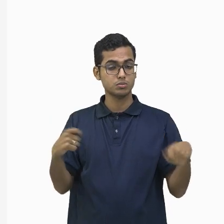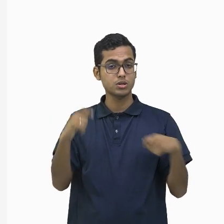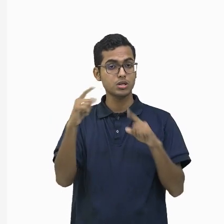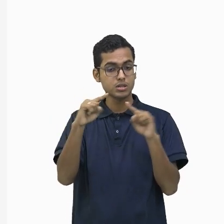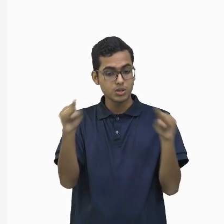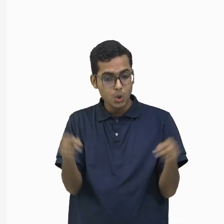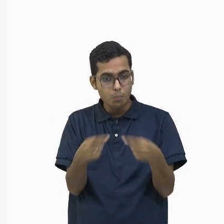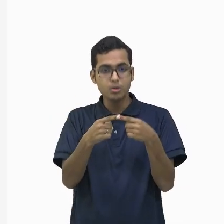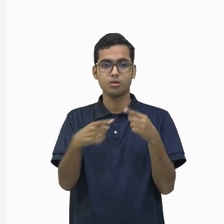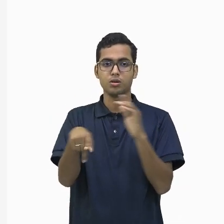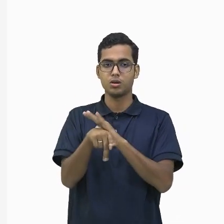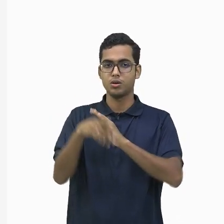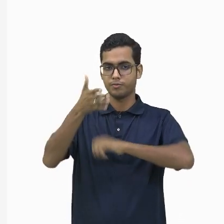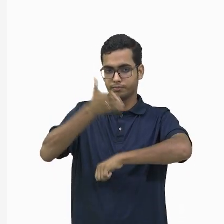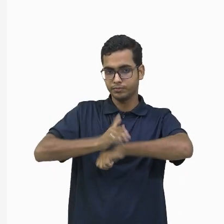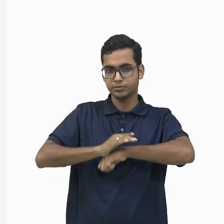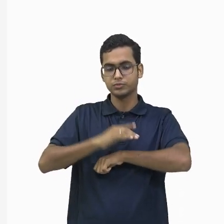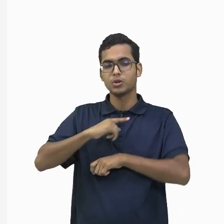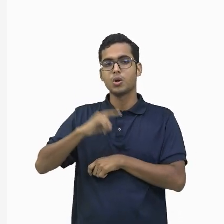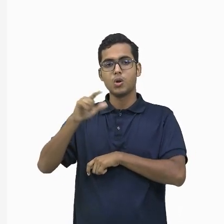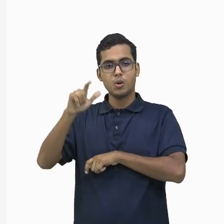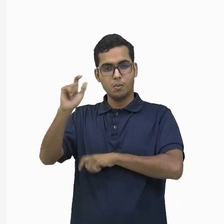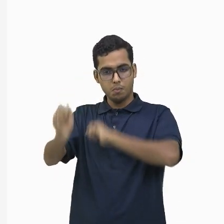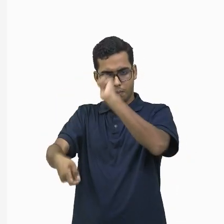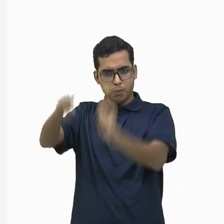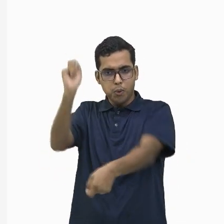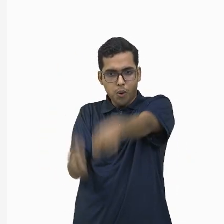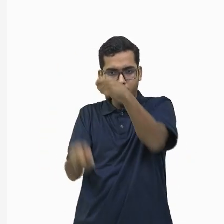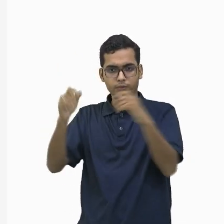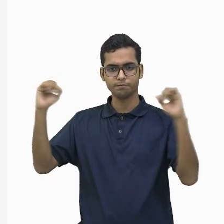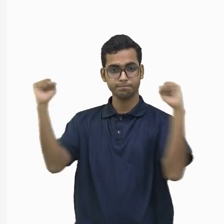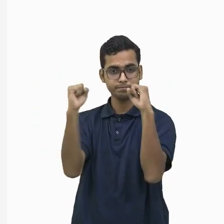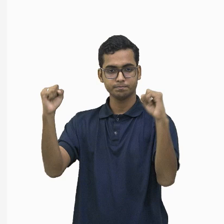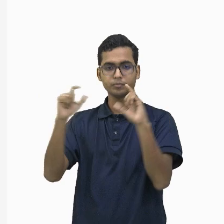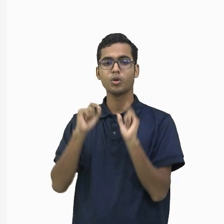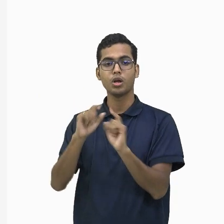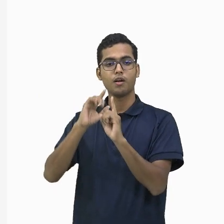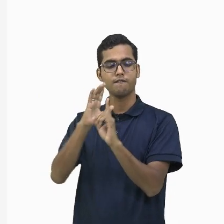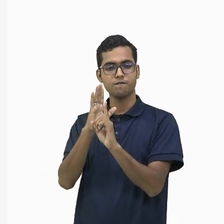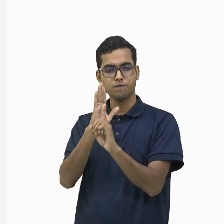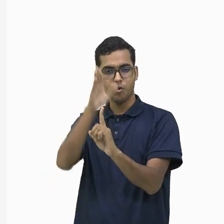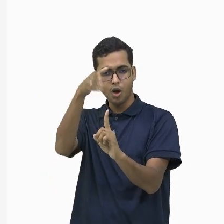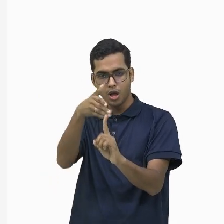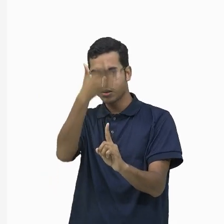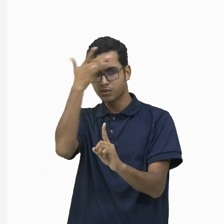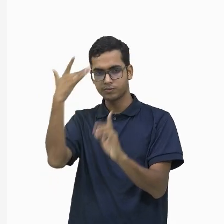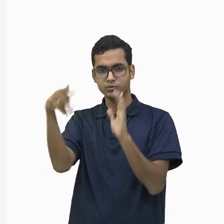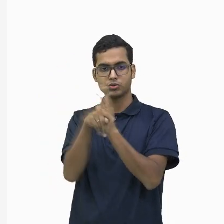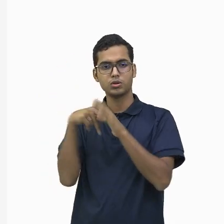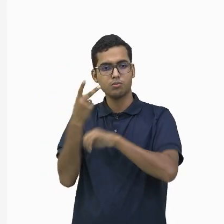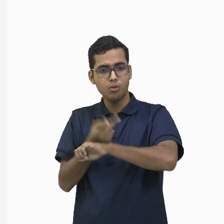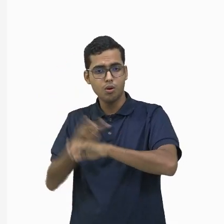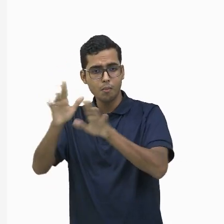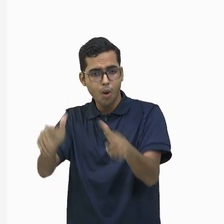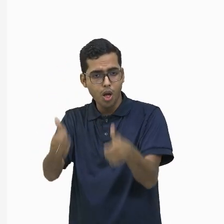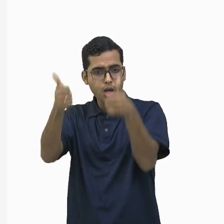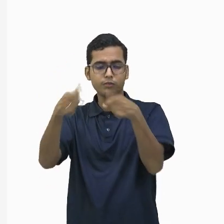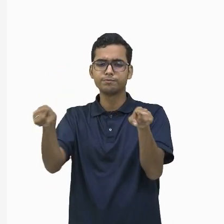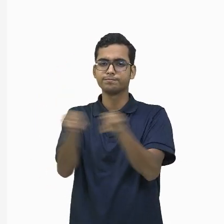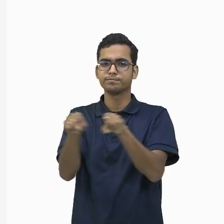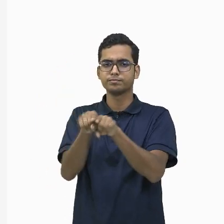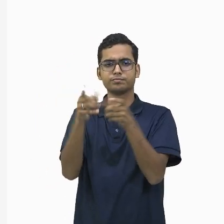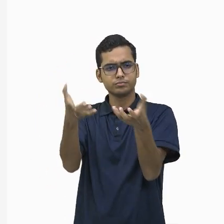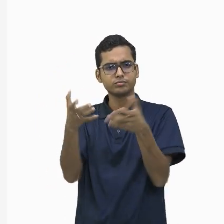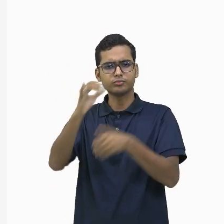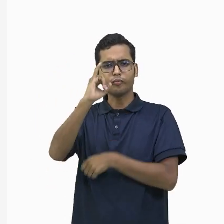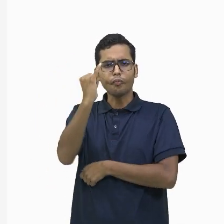funcional é indicada para as pessoas que buscam melhorar a funcionalidade e também estão ali de olho no